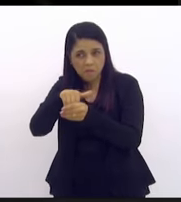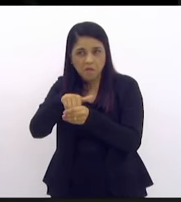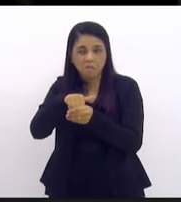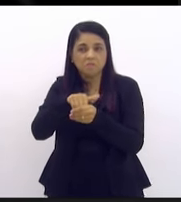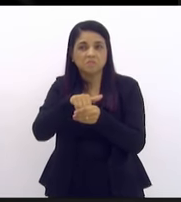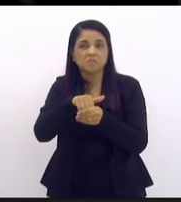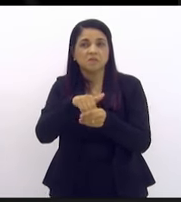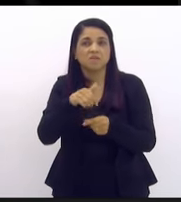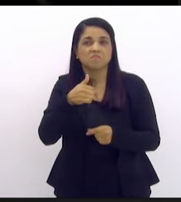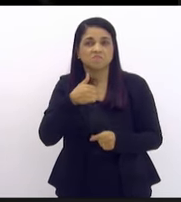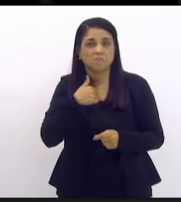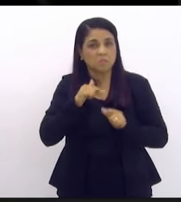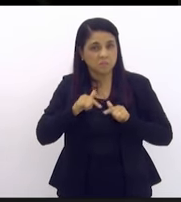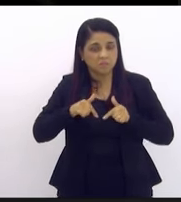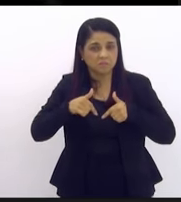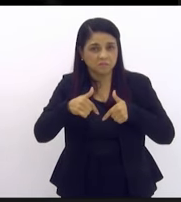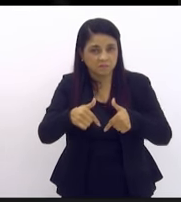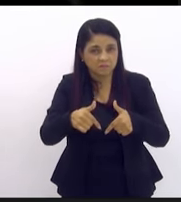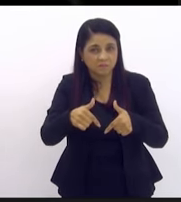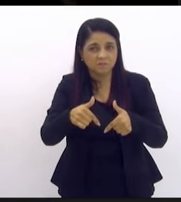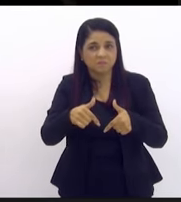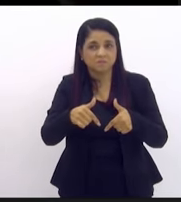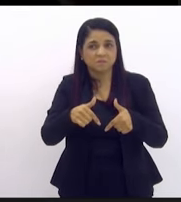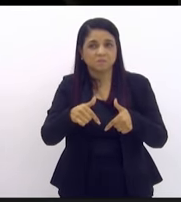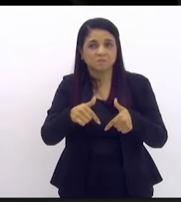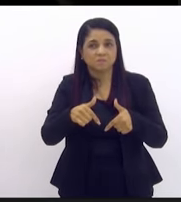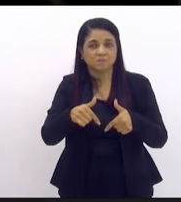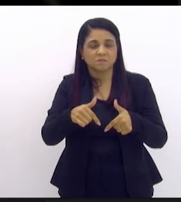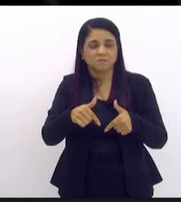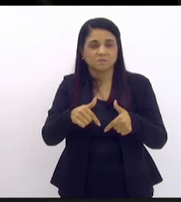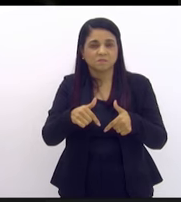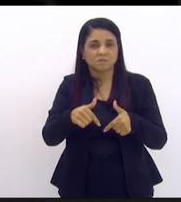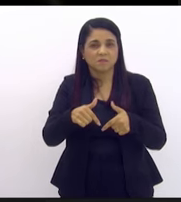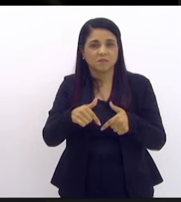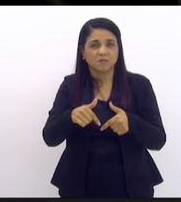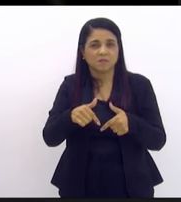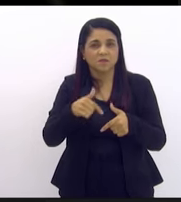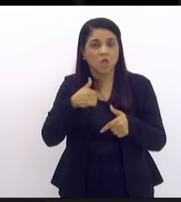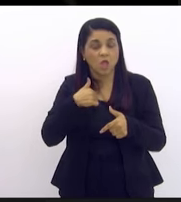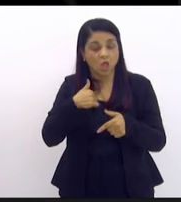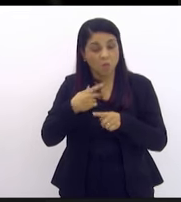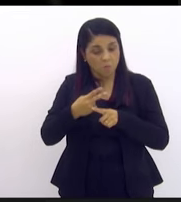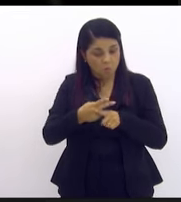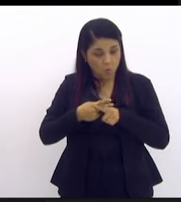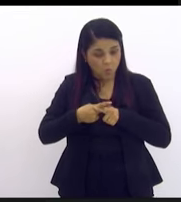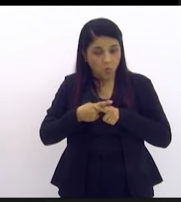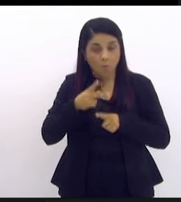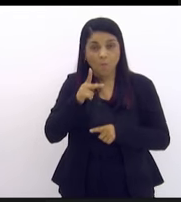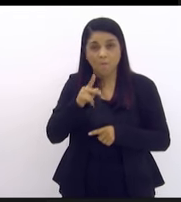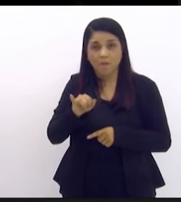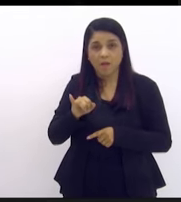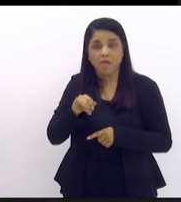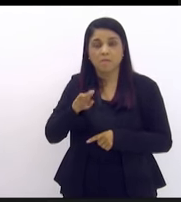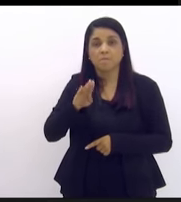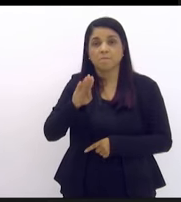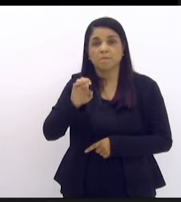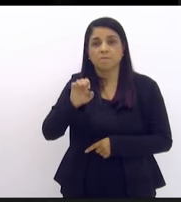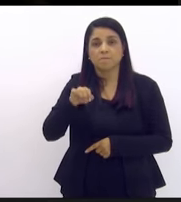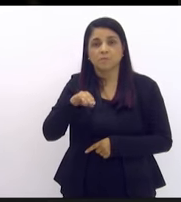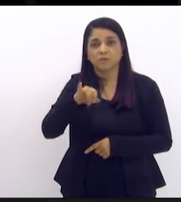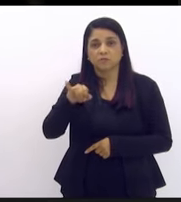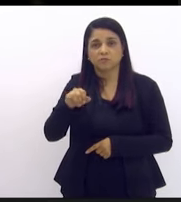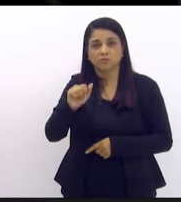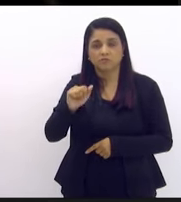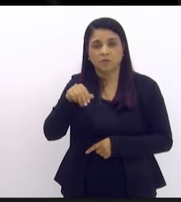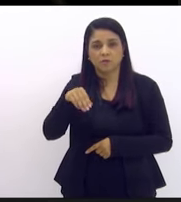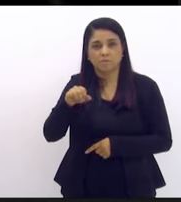isso foi uma iniciativa depois que eu fui procurada pelo pai do Benjamin, que é um